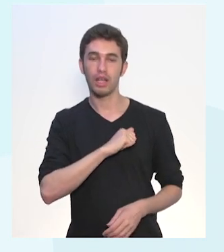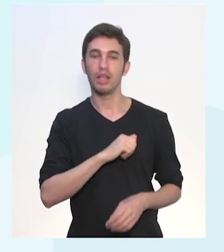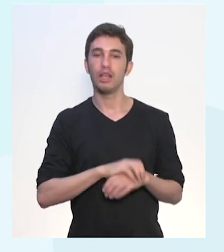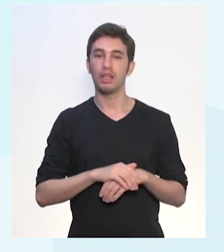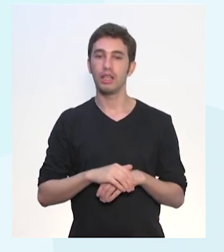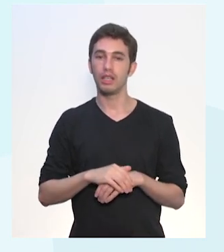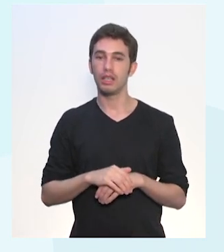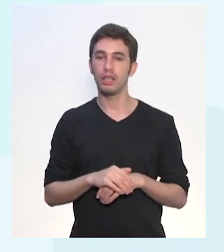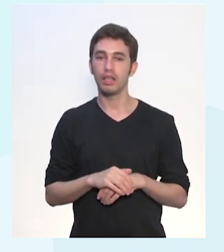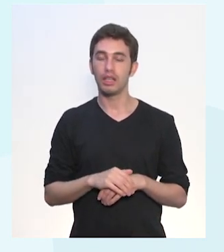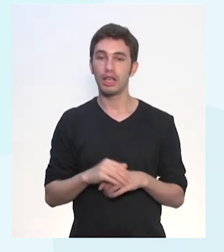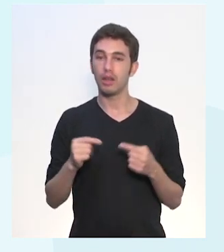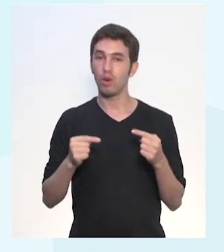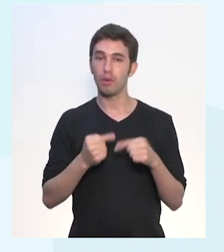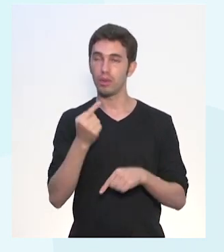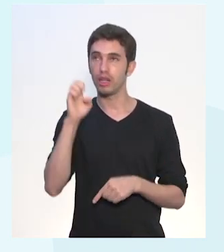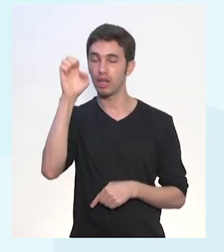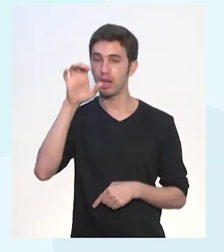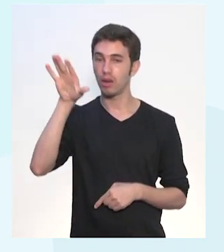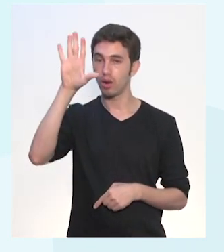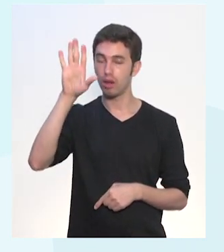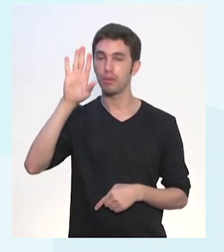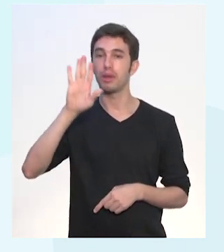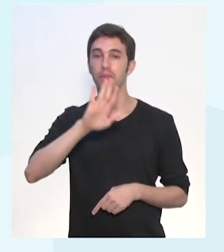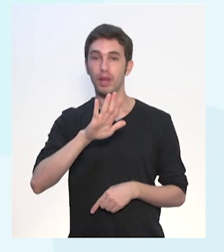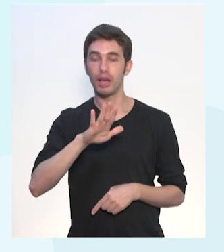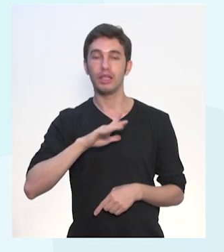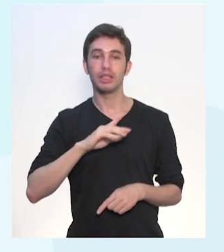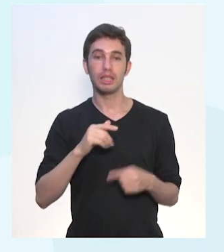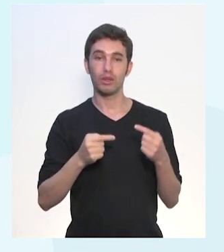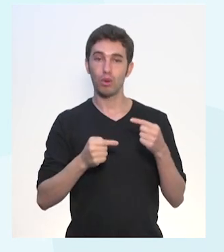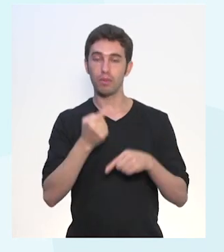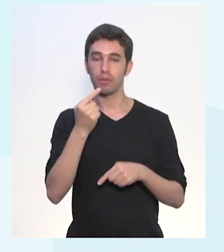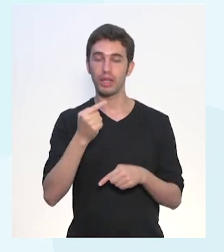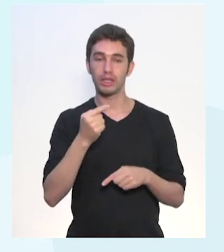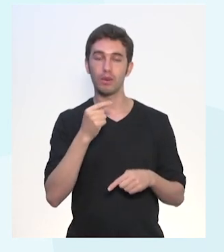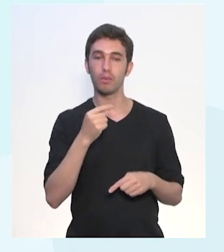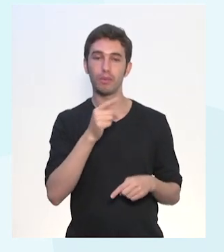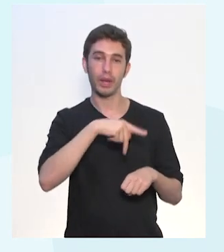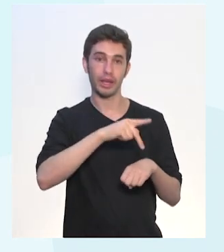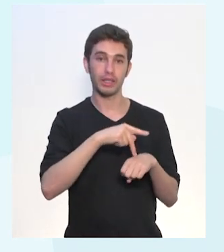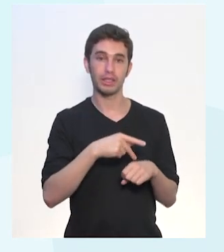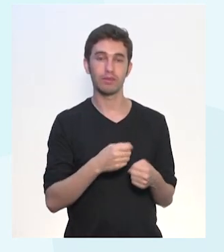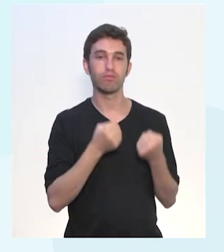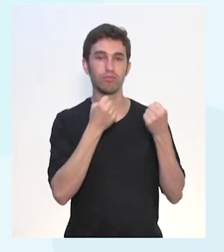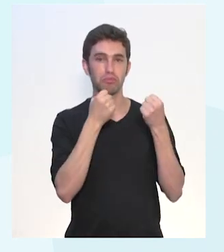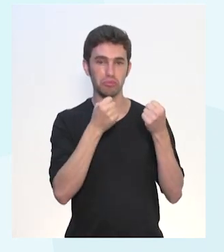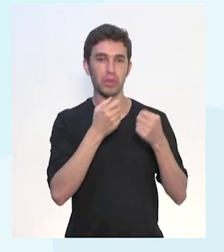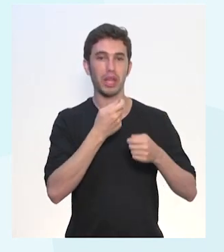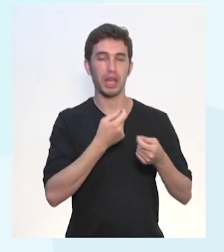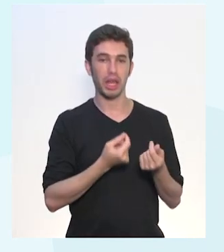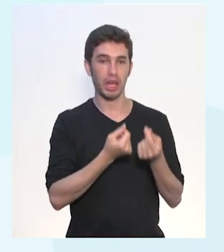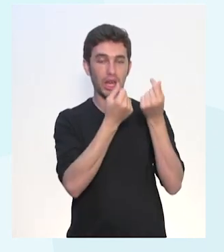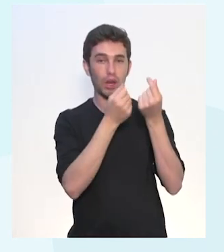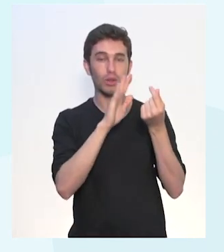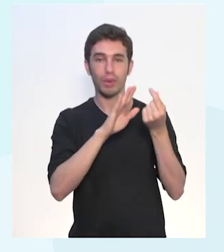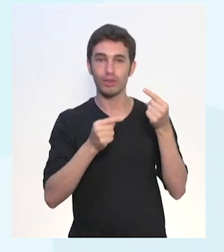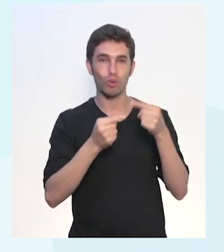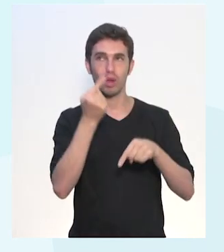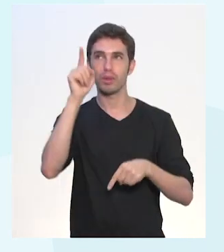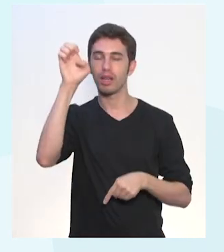Europa, que são países desenvolvidos e que não pertencem à Europa. Está em laranja. Tá? Então, a gente vê lá o destaque